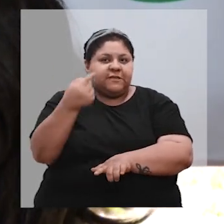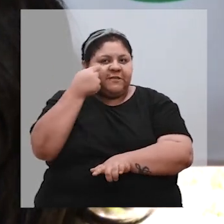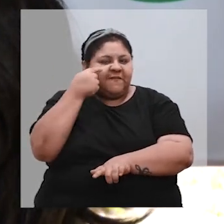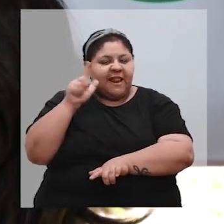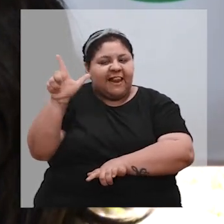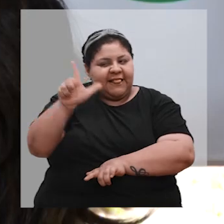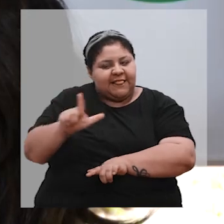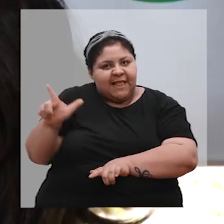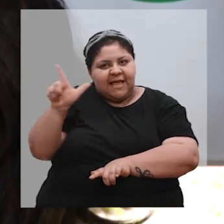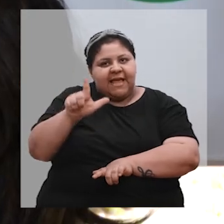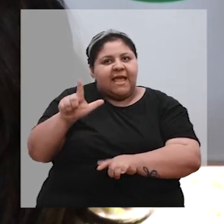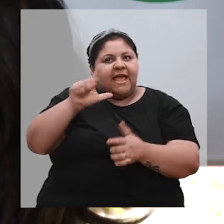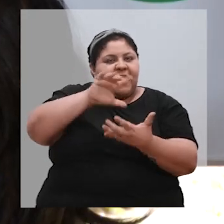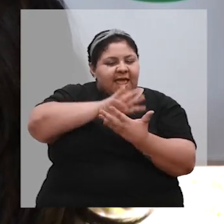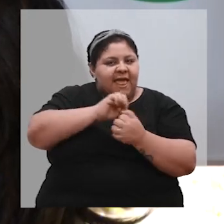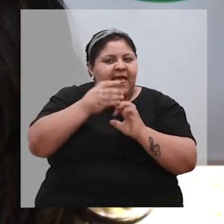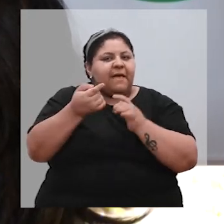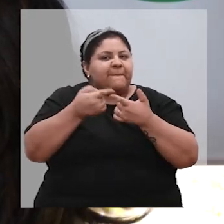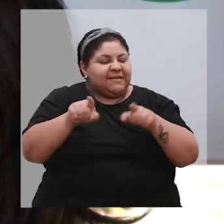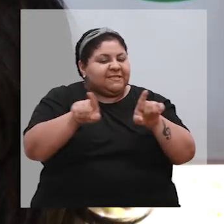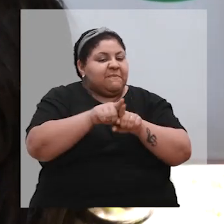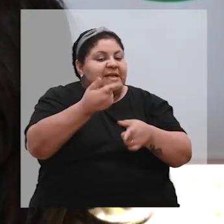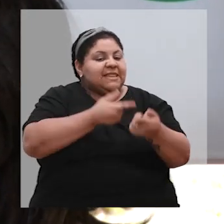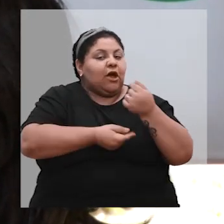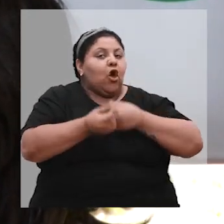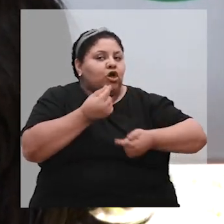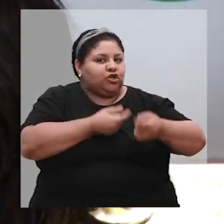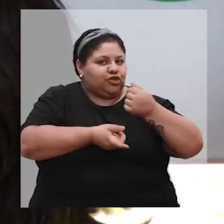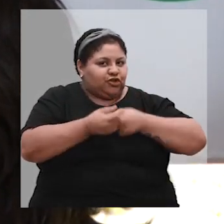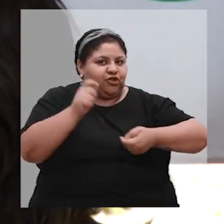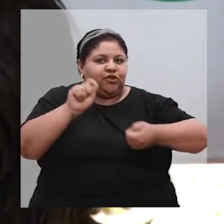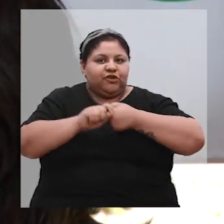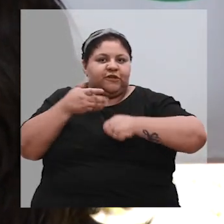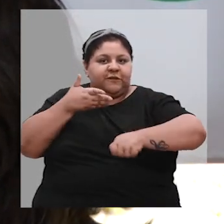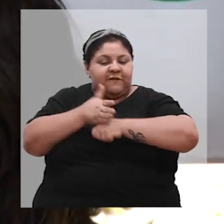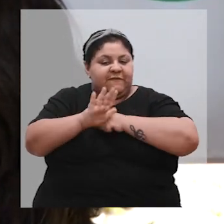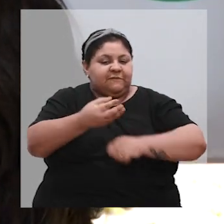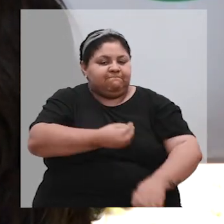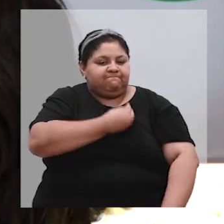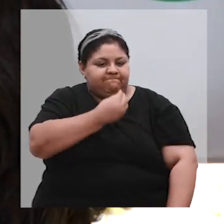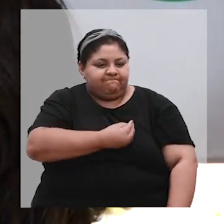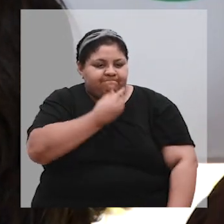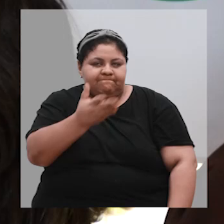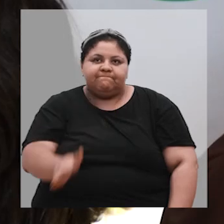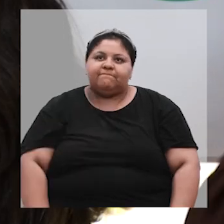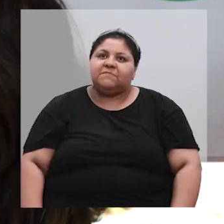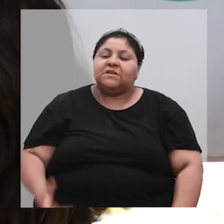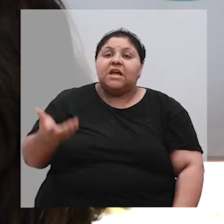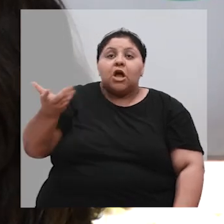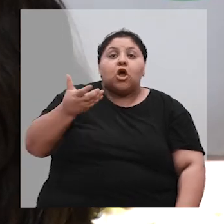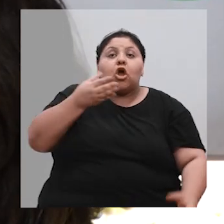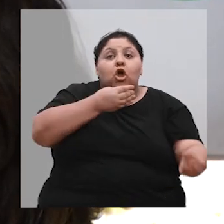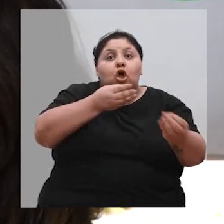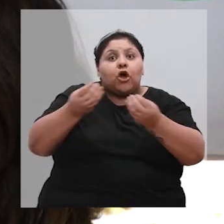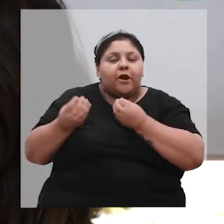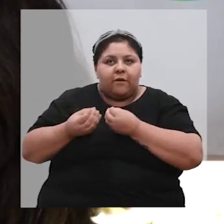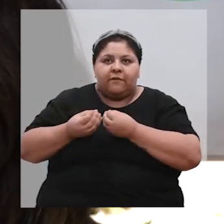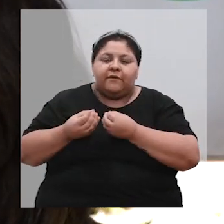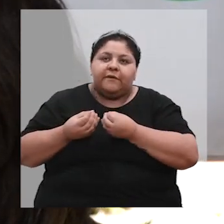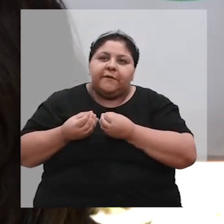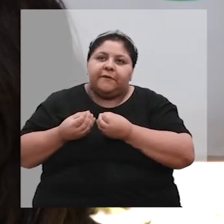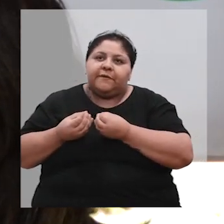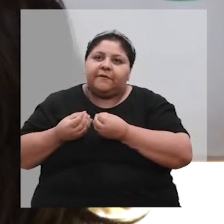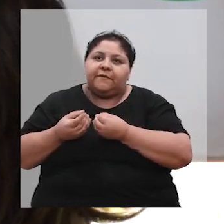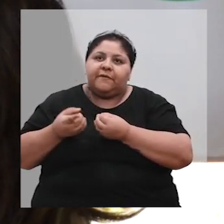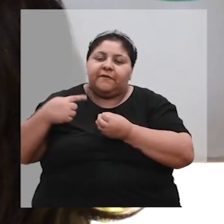para vocês verem, literatura é arte, mas é também negócio, né? E faz parte da vida. Gente, eu quero muito,